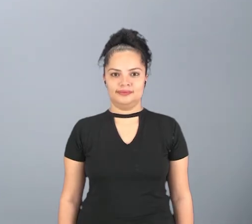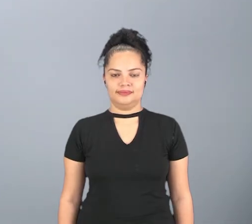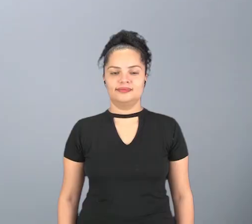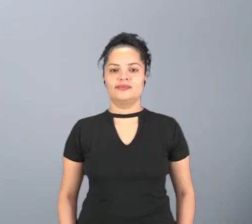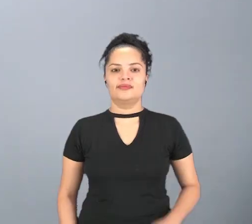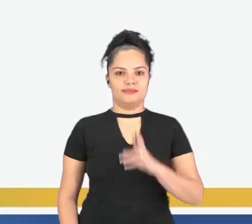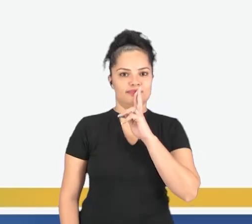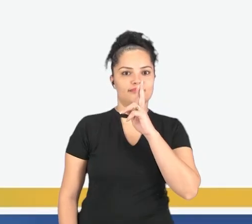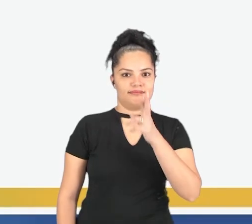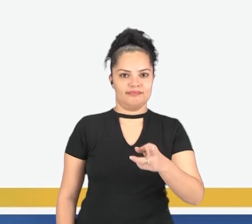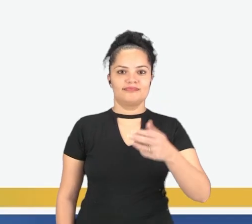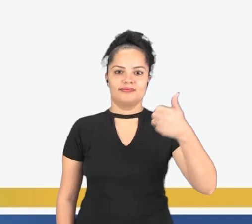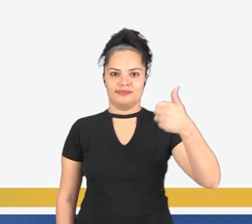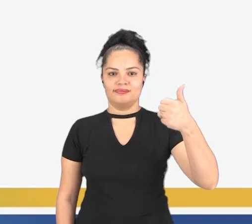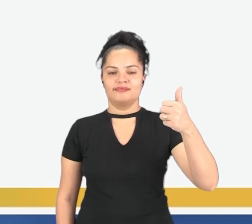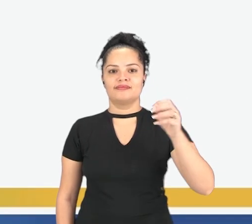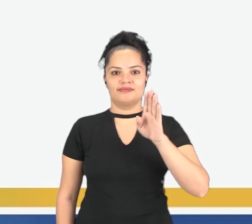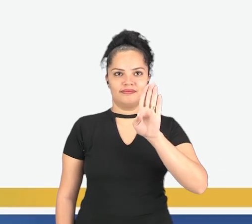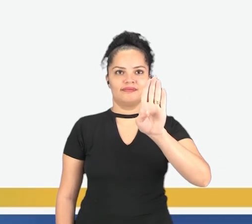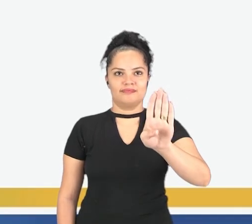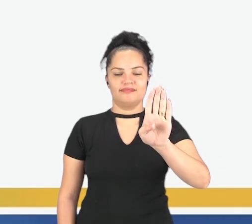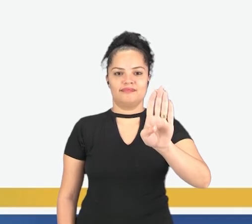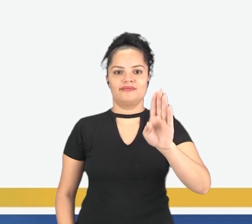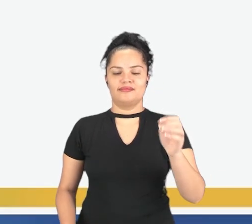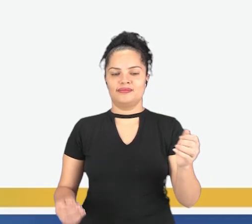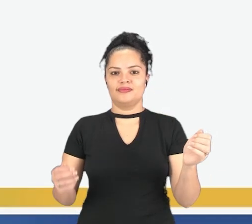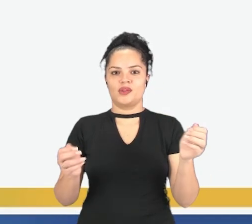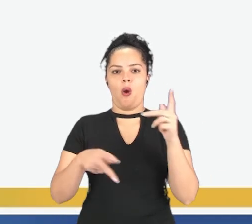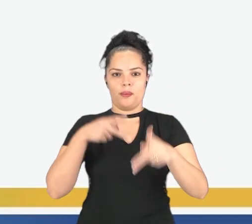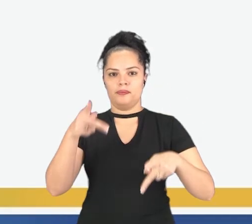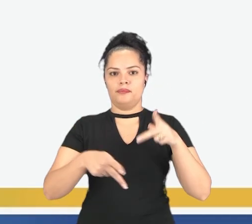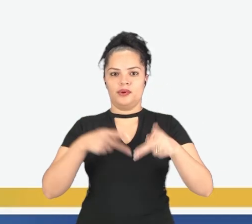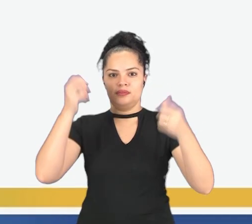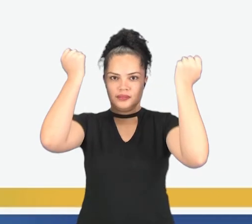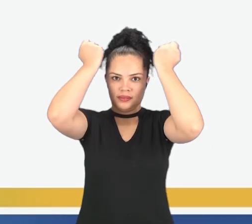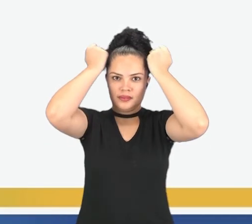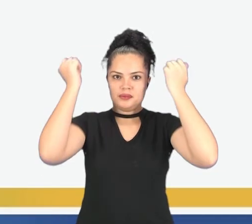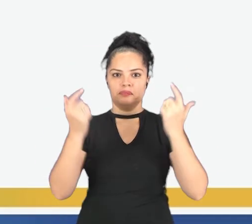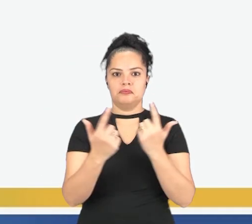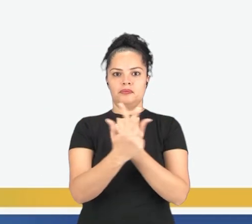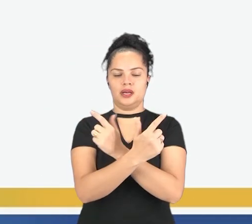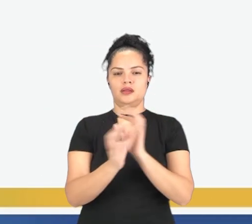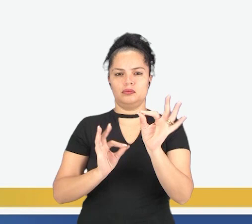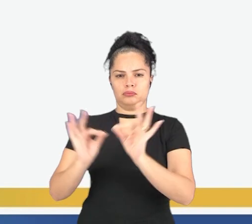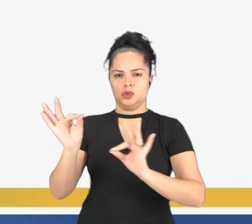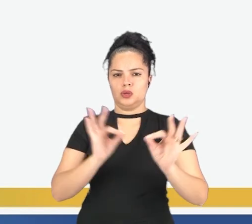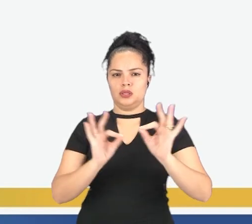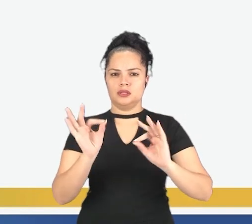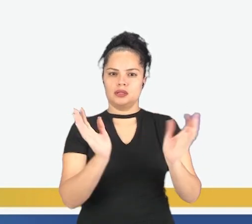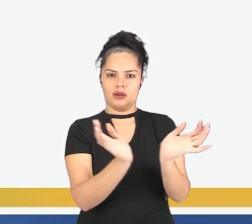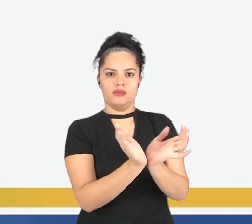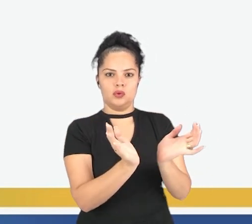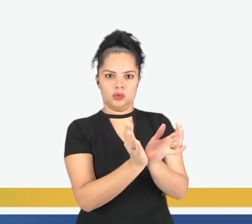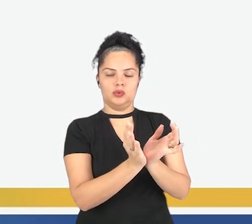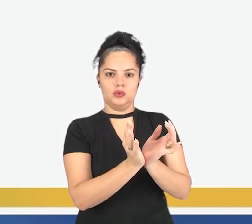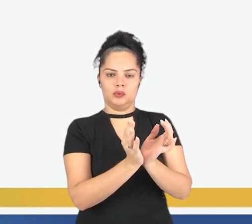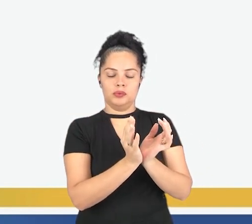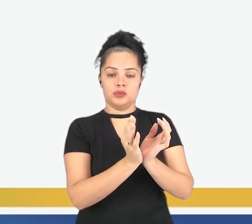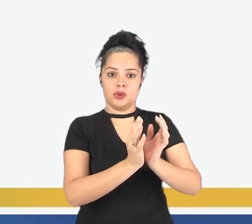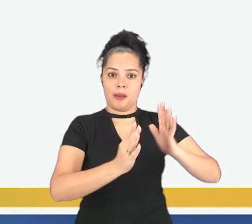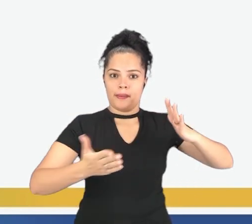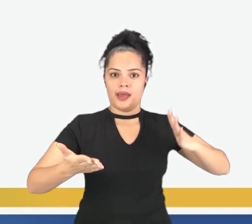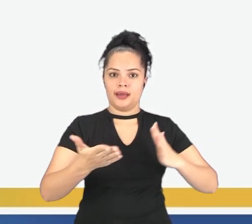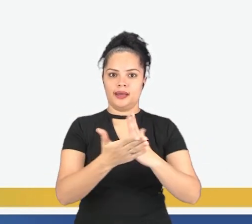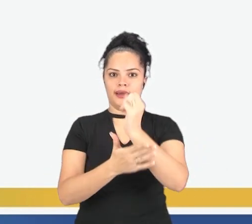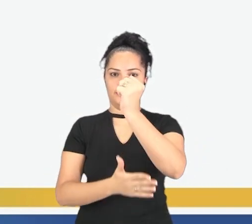pessoal, a resposta da primeira questão seria a letra B, né? Os maias organizavam milícias de guerreiros com o objetivo de